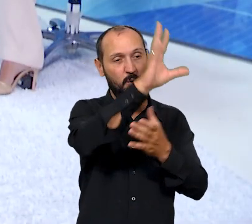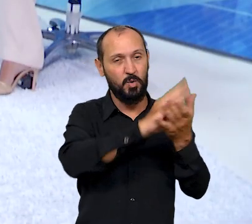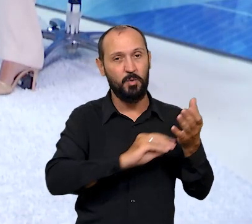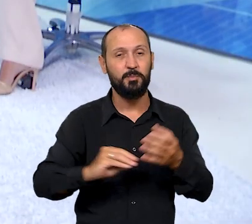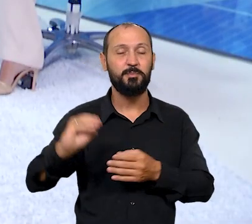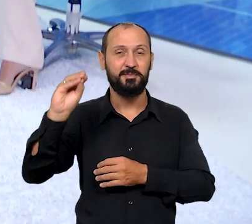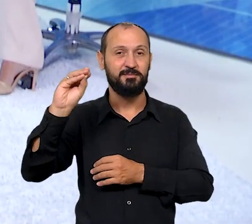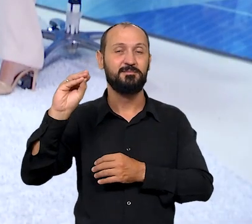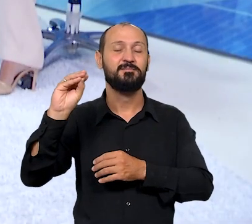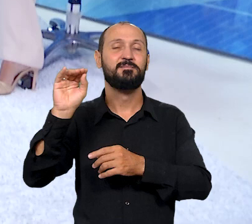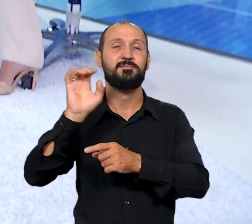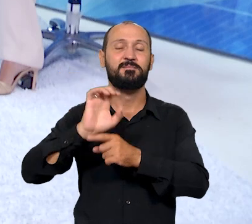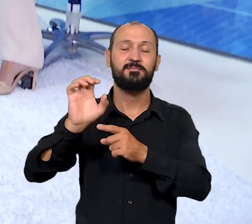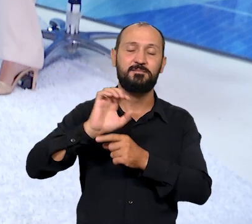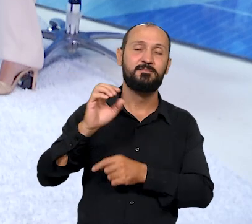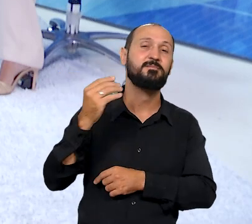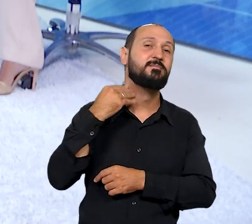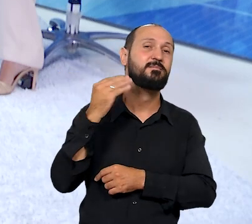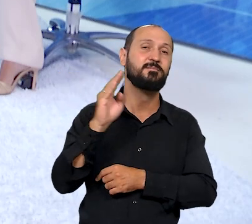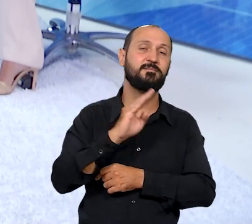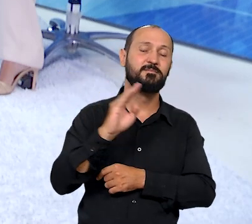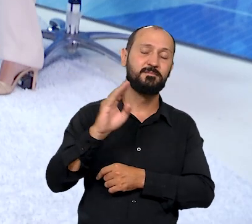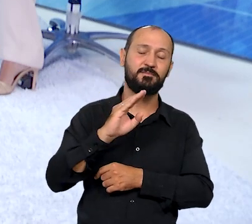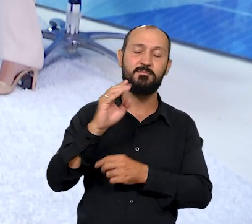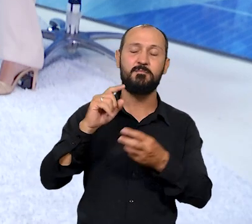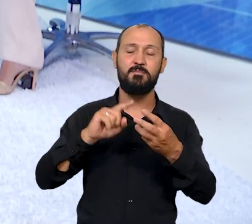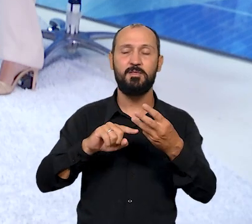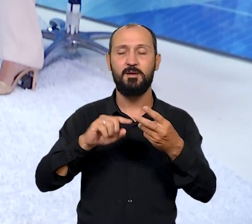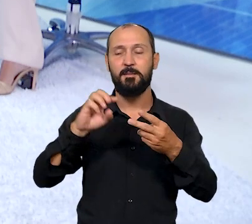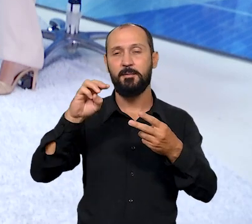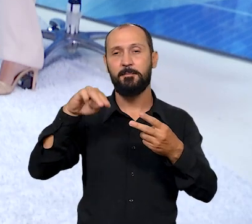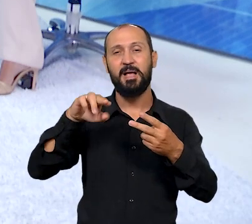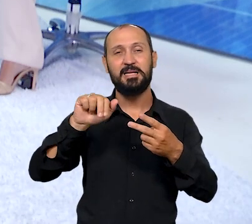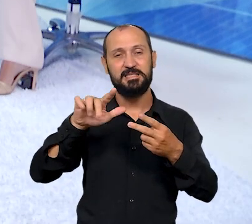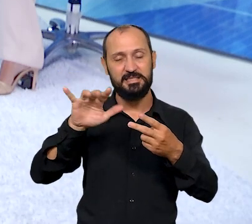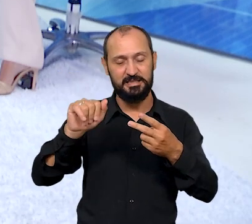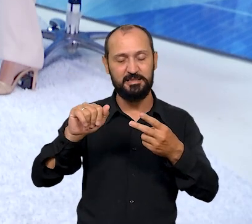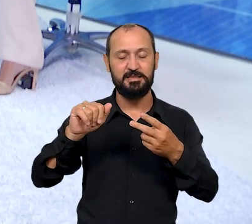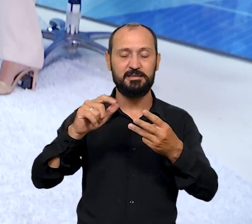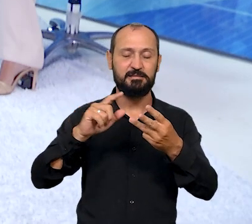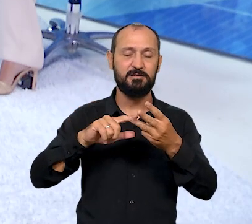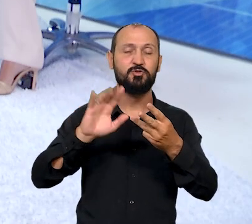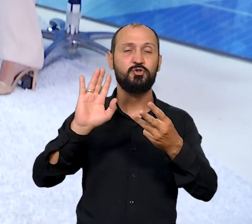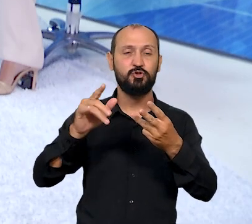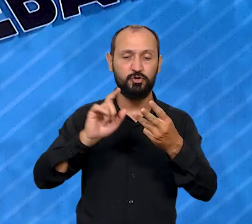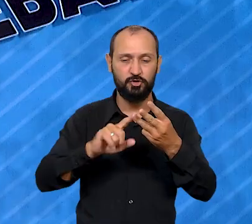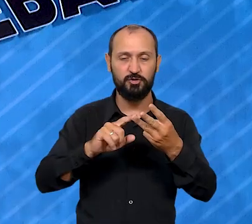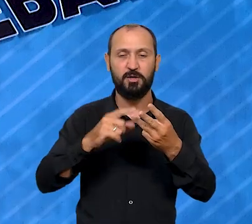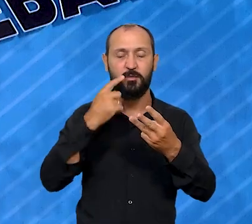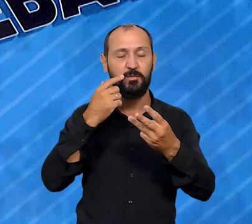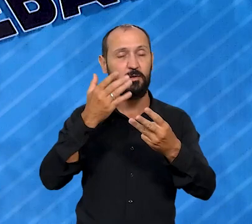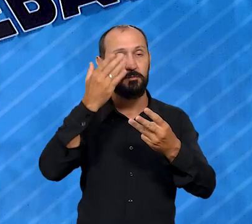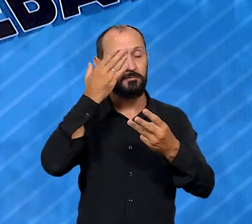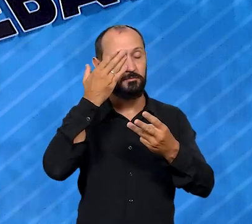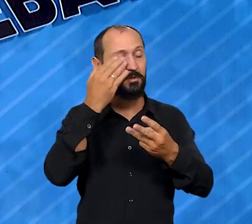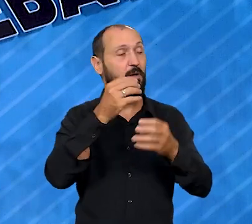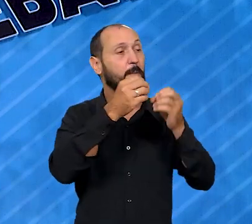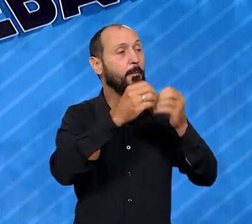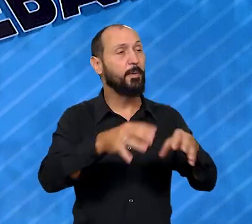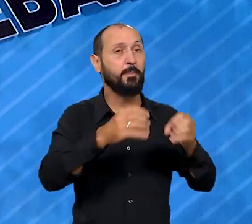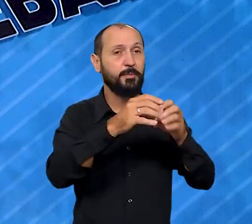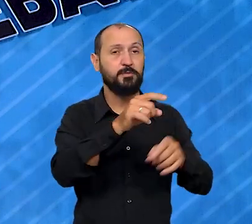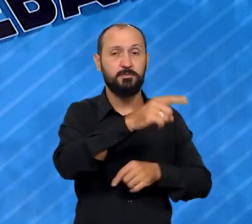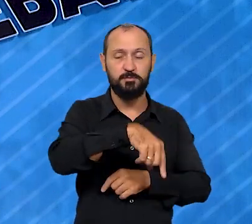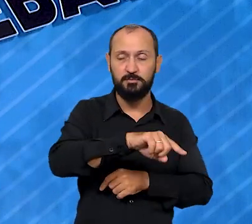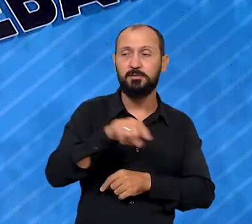clonam páginas aí de grandes empresas, Banco do Brasil, Magazine Luiza, várias empresas já sofreram aí hackeamento e os consumidores